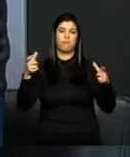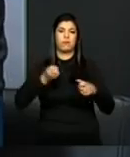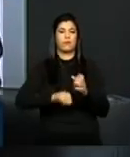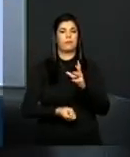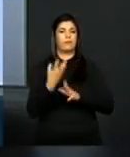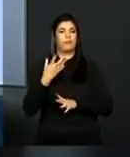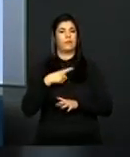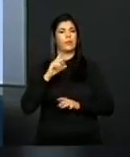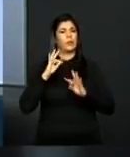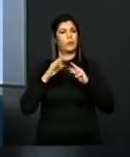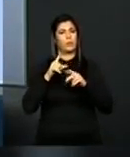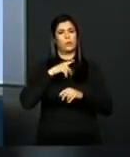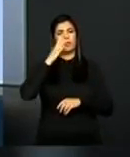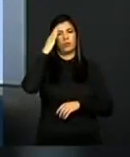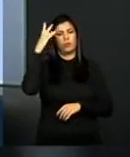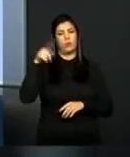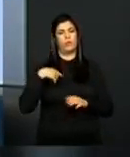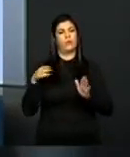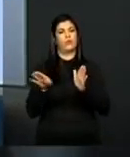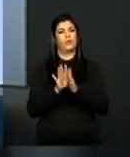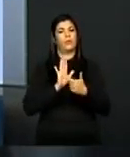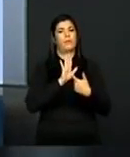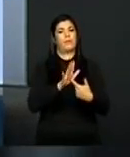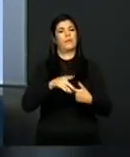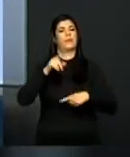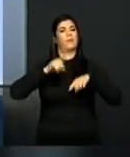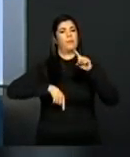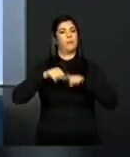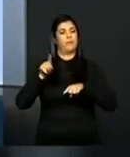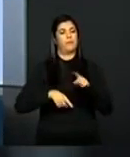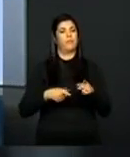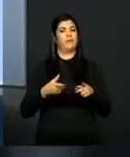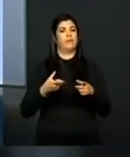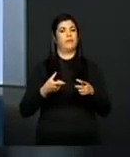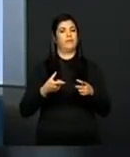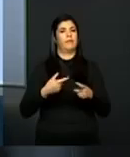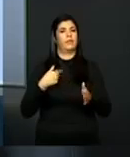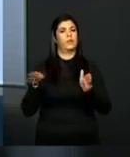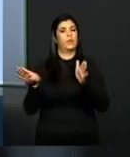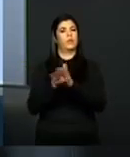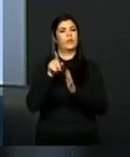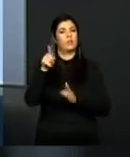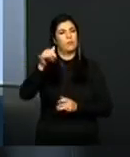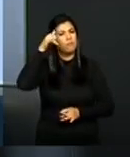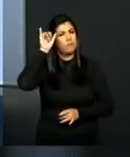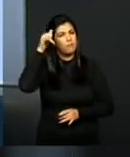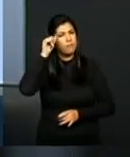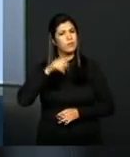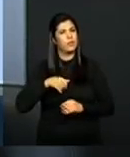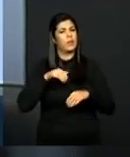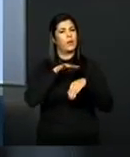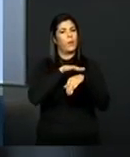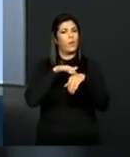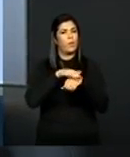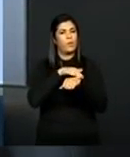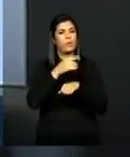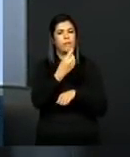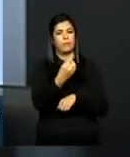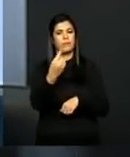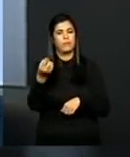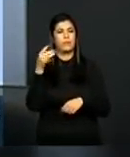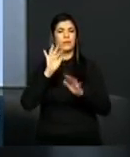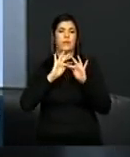gente chega com essa política, eu imagino que tenha sido assim, chegar na propriedade, conversar com as famílias, é